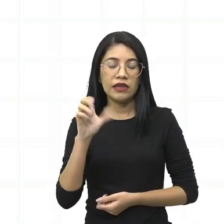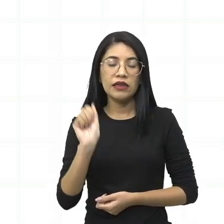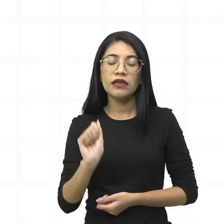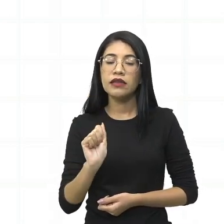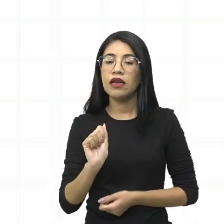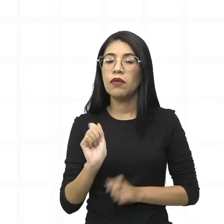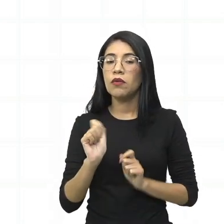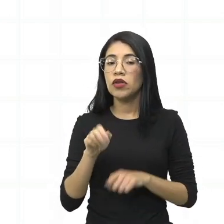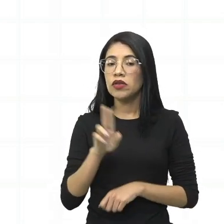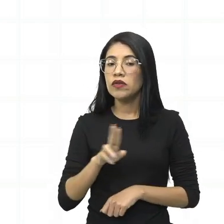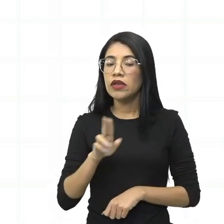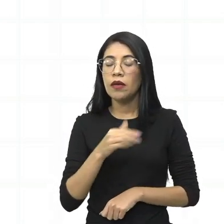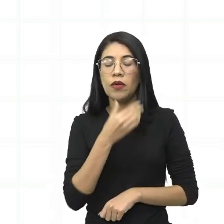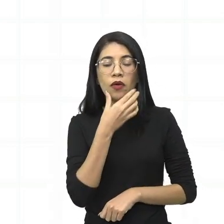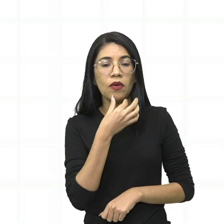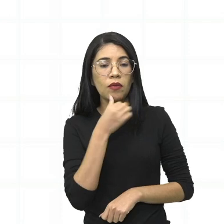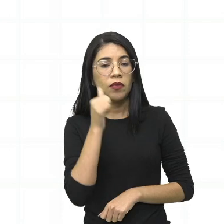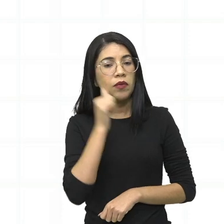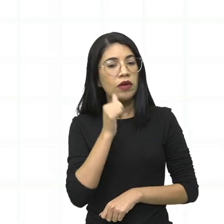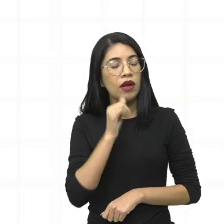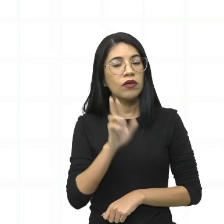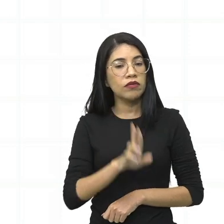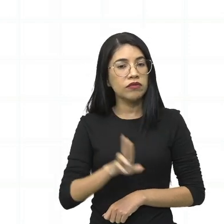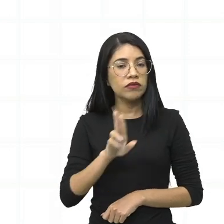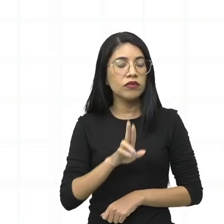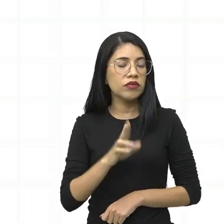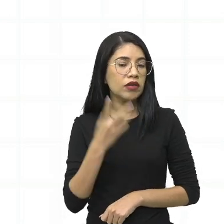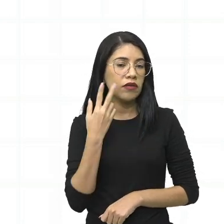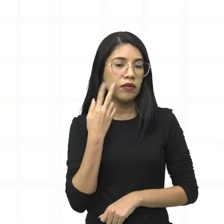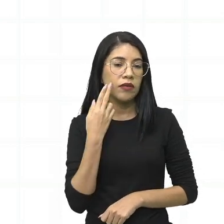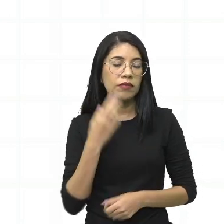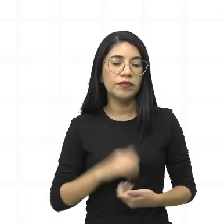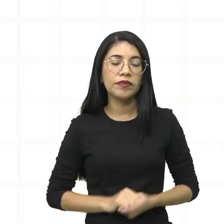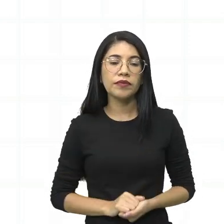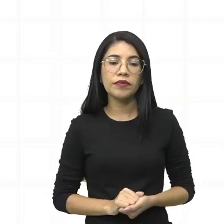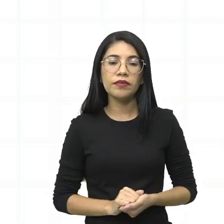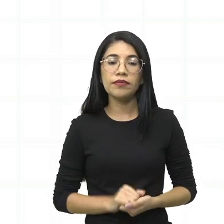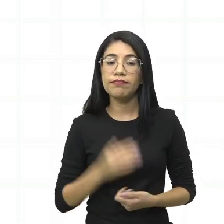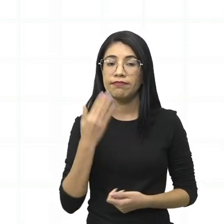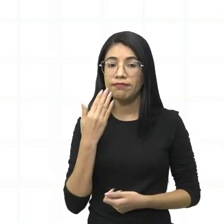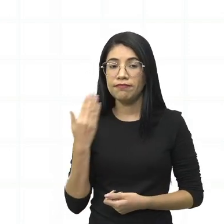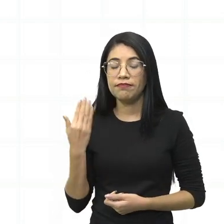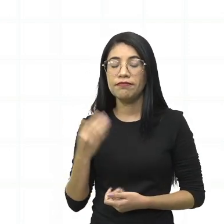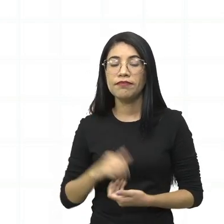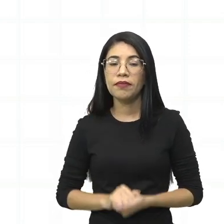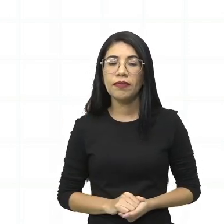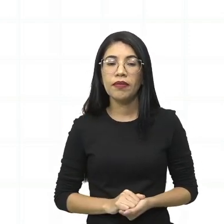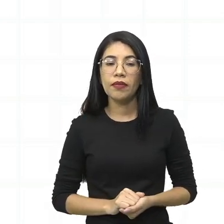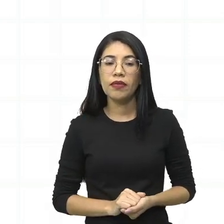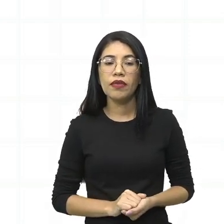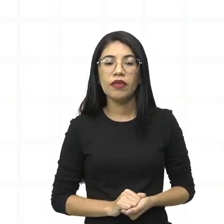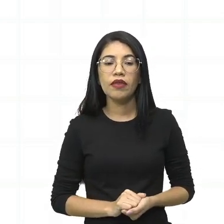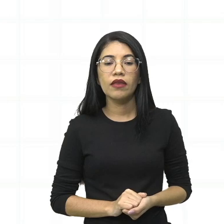para os dois gêneros, ele e ela, tá? Vejam que aqui no